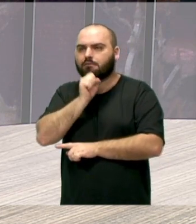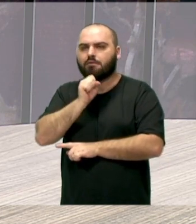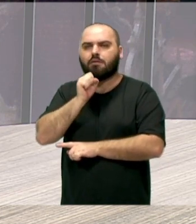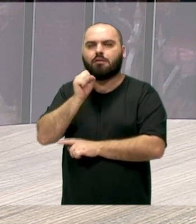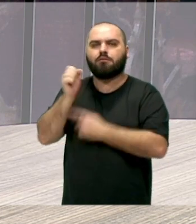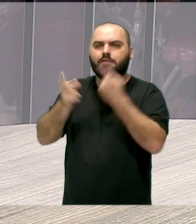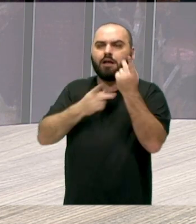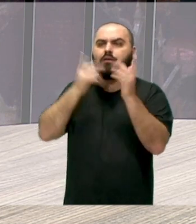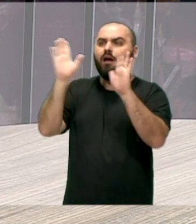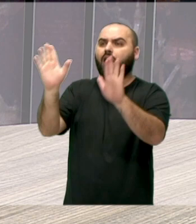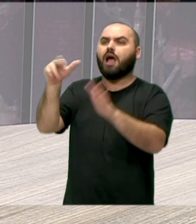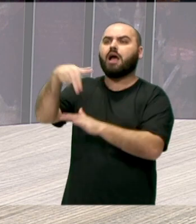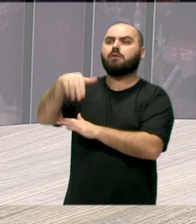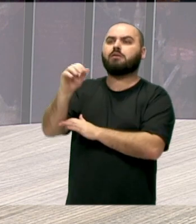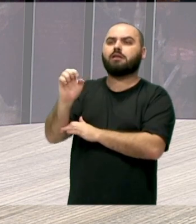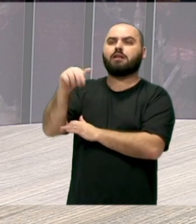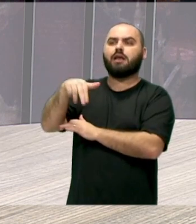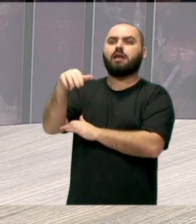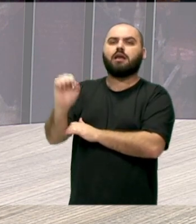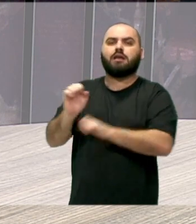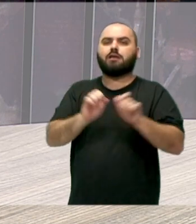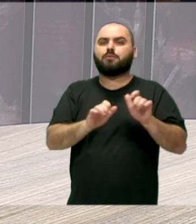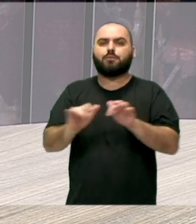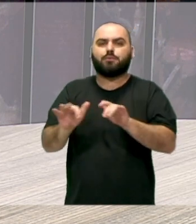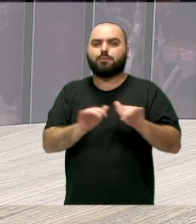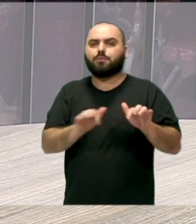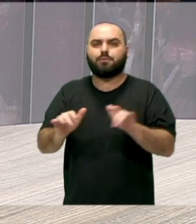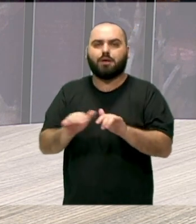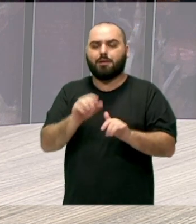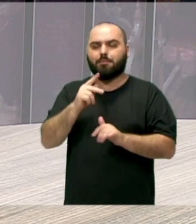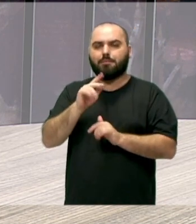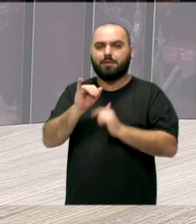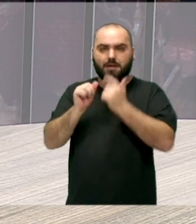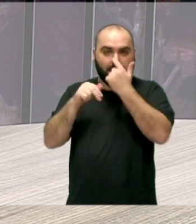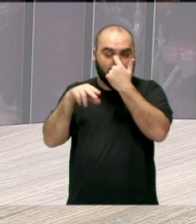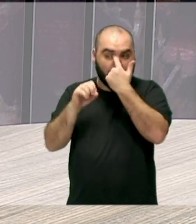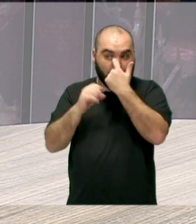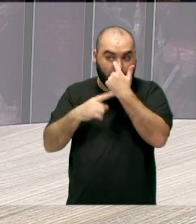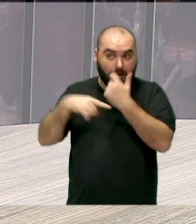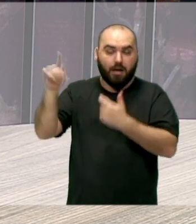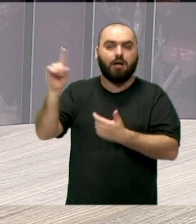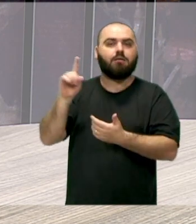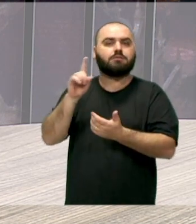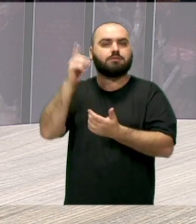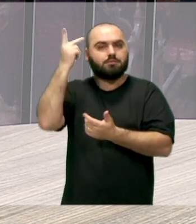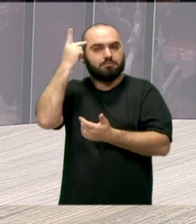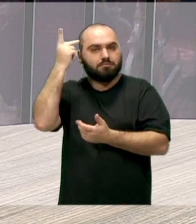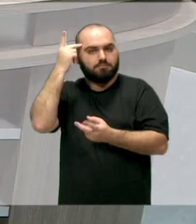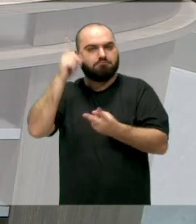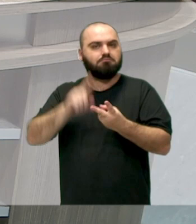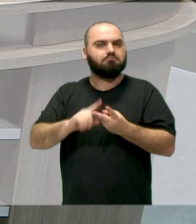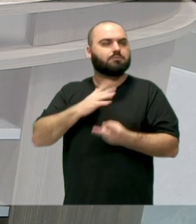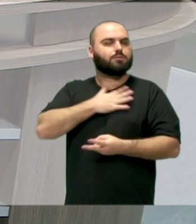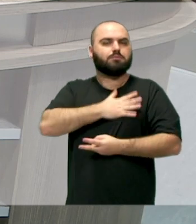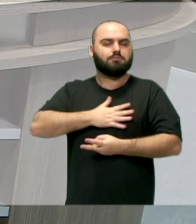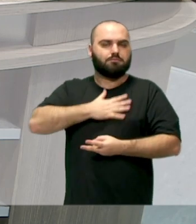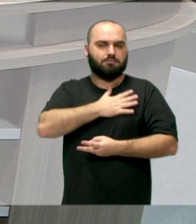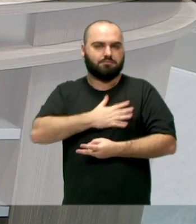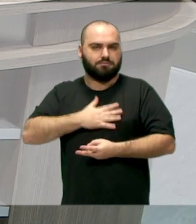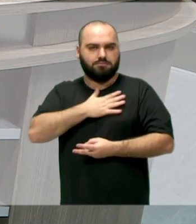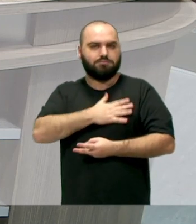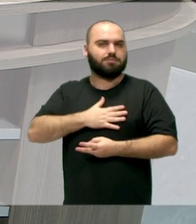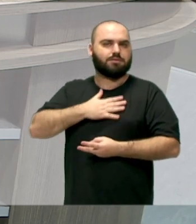que tocava no Pianos Bar, que tocava em Balneário, que foi para São Paulo e que tinha muito bom gosto e que acabou a vida